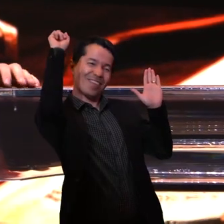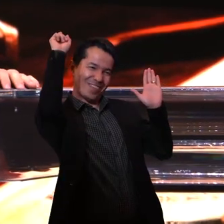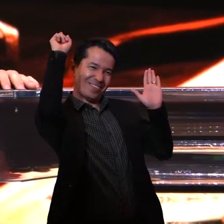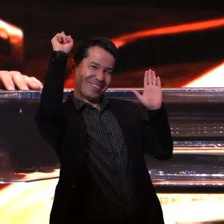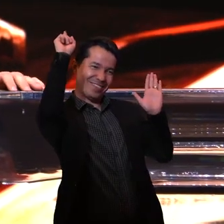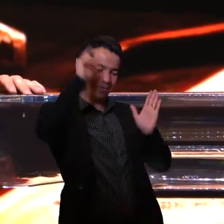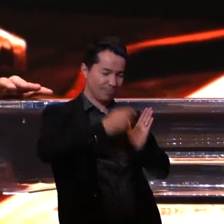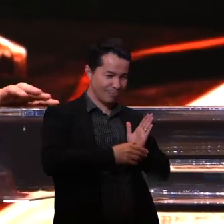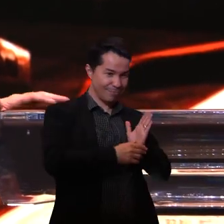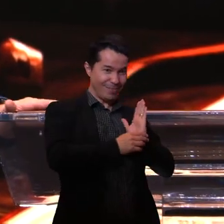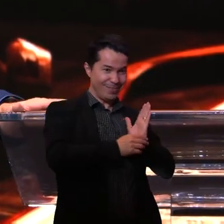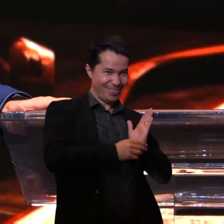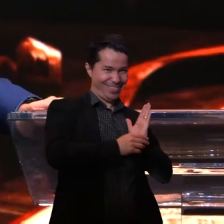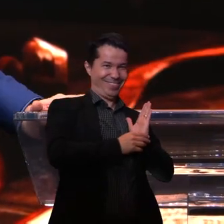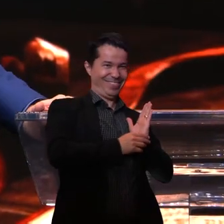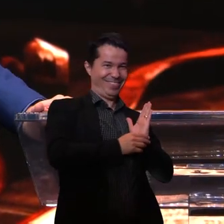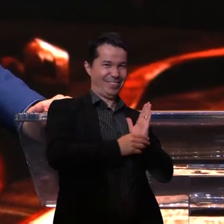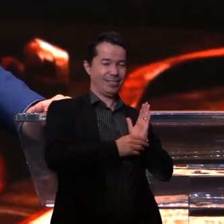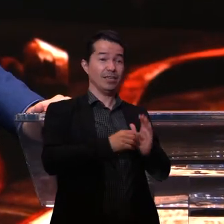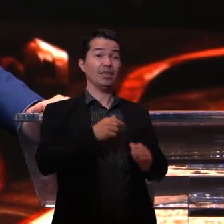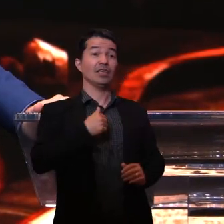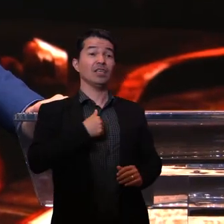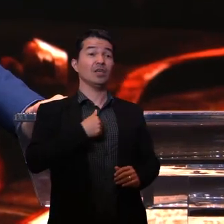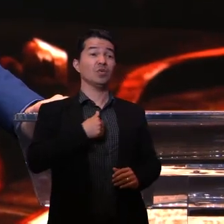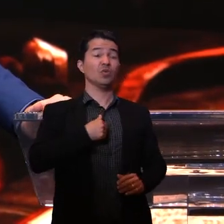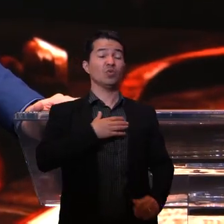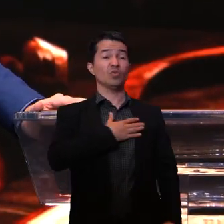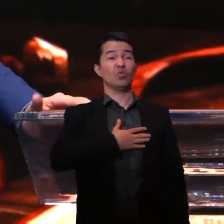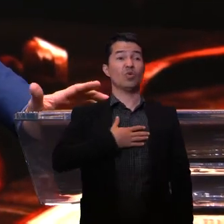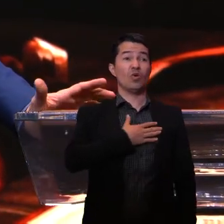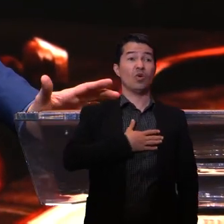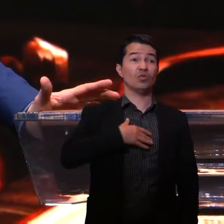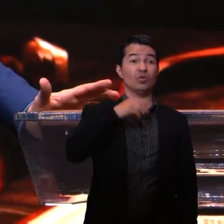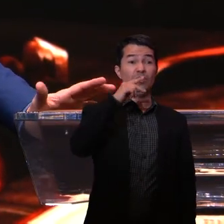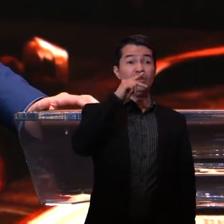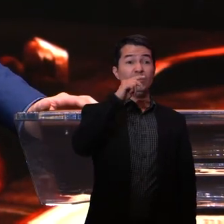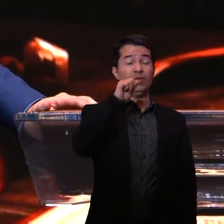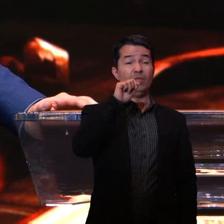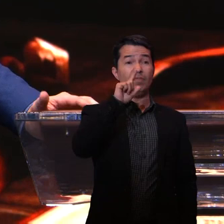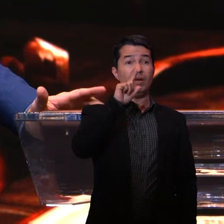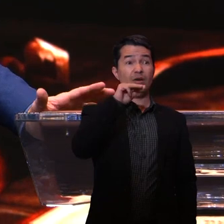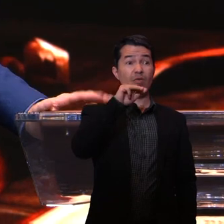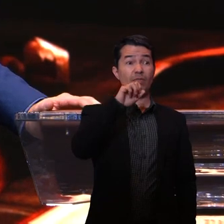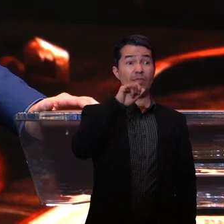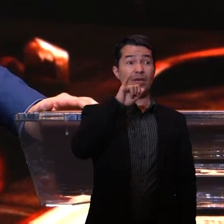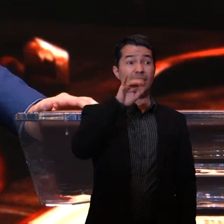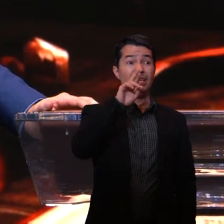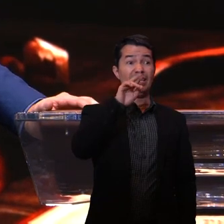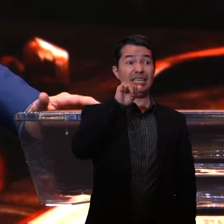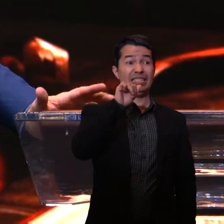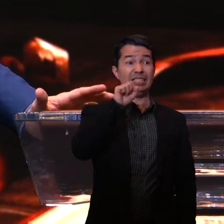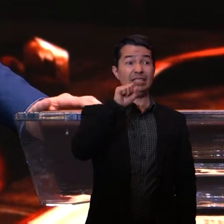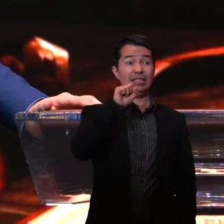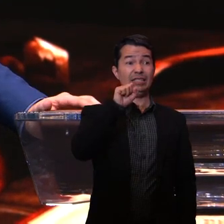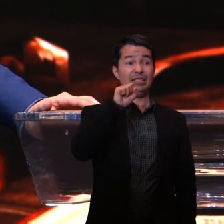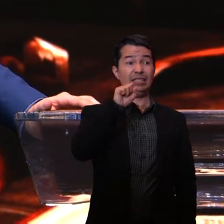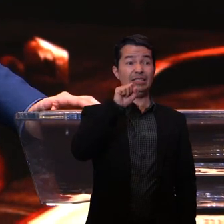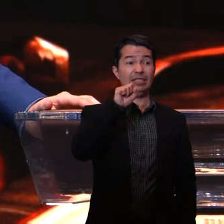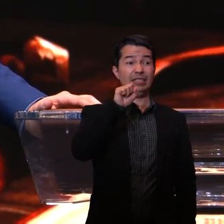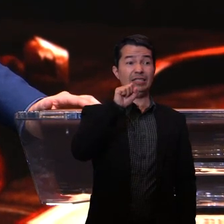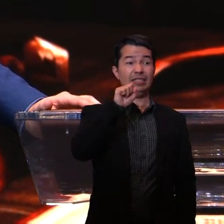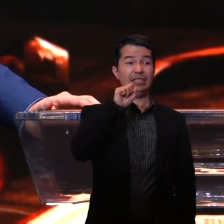sou torcedor do Palmeiras. Teve um jogo recente, estava